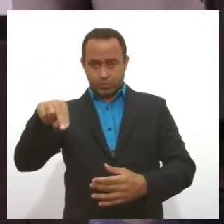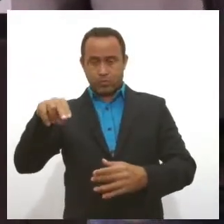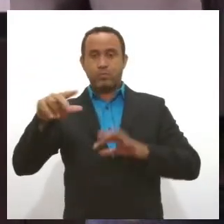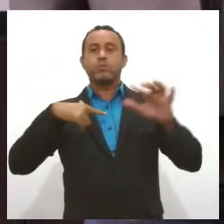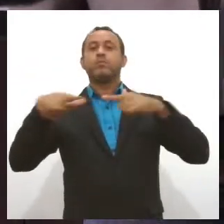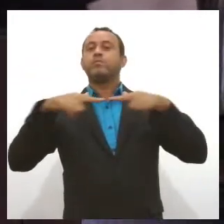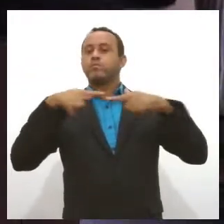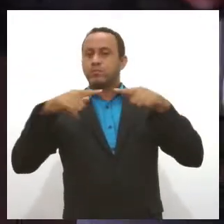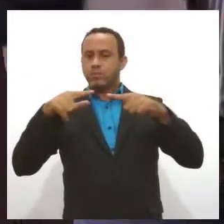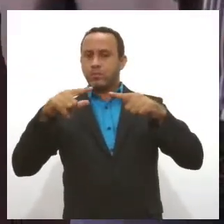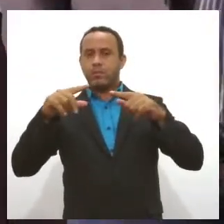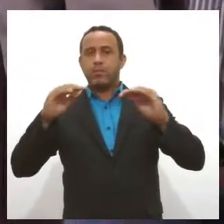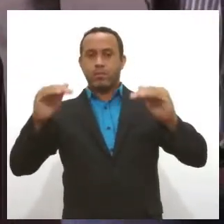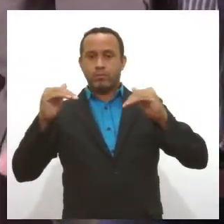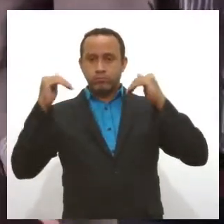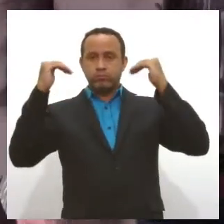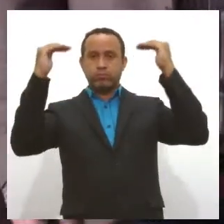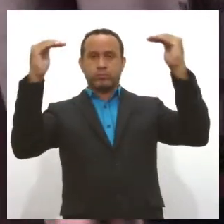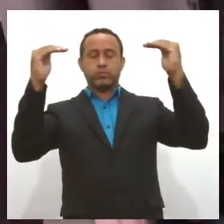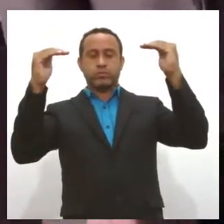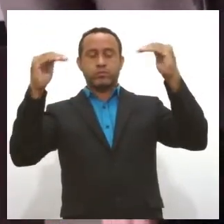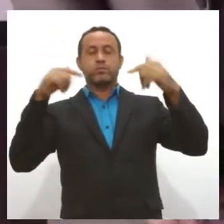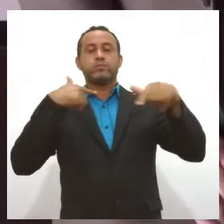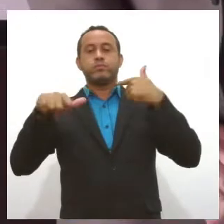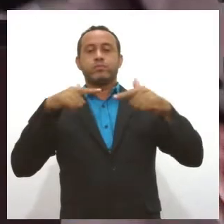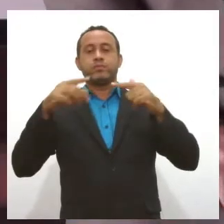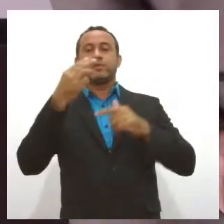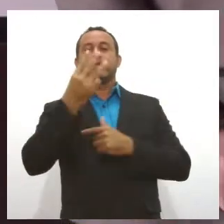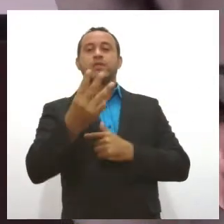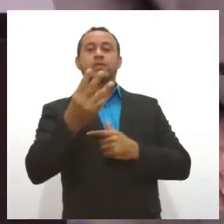grande porte que terá um efetivo de